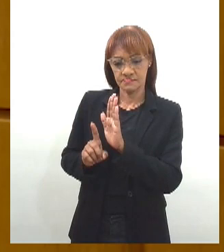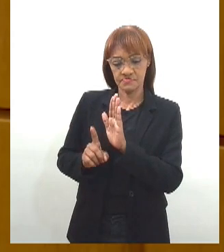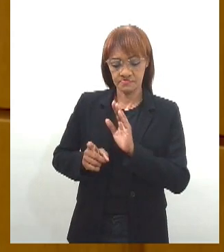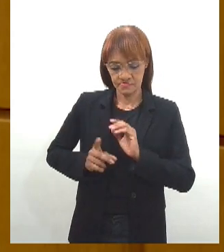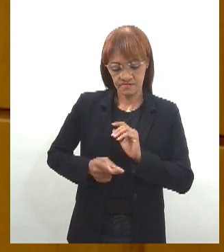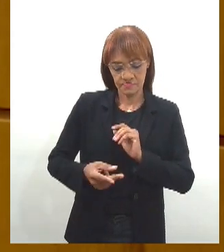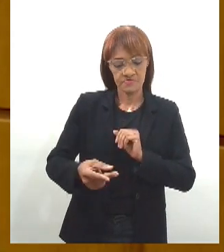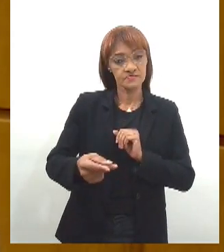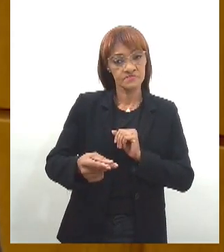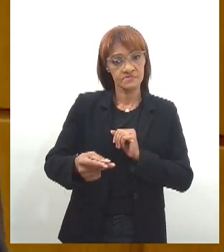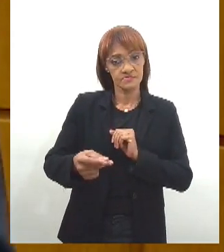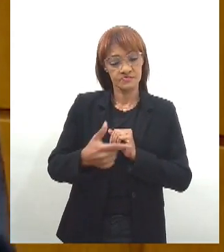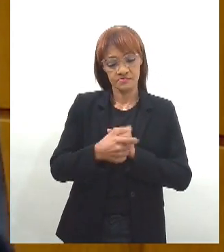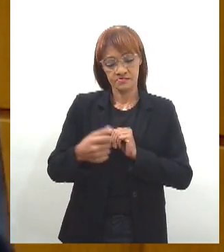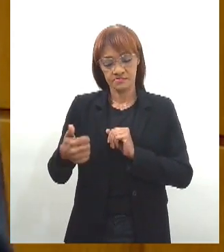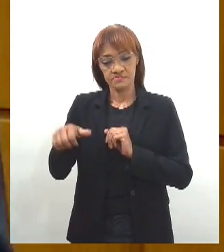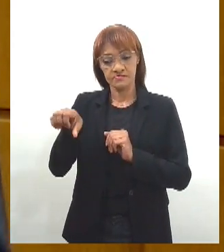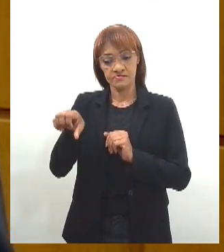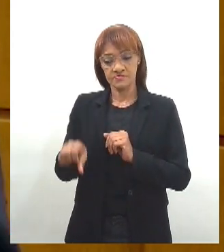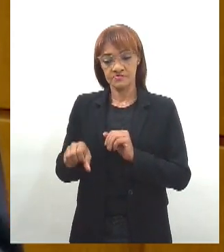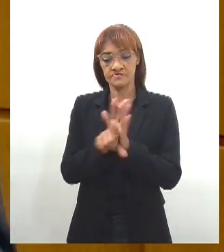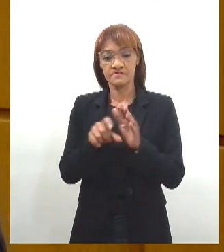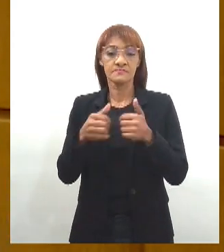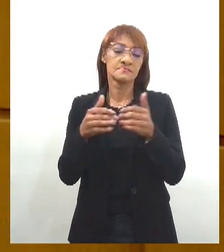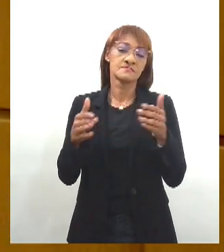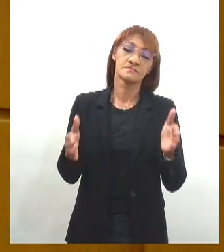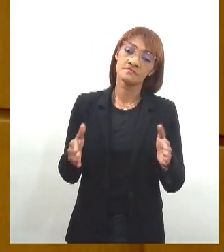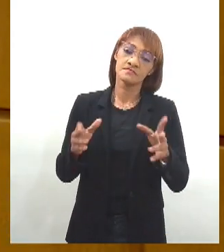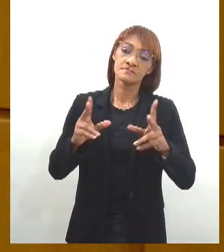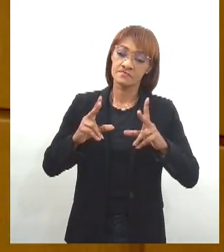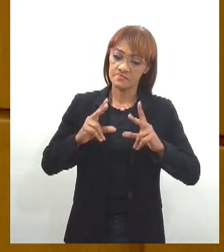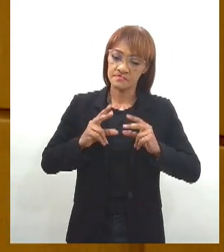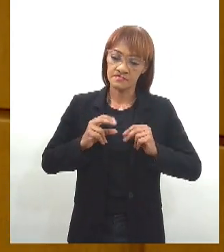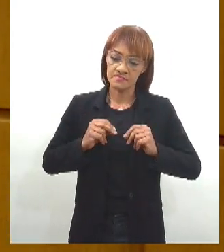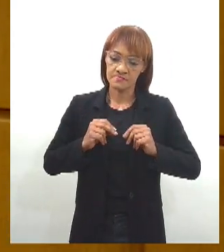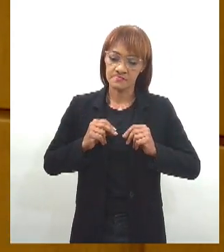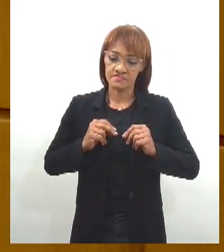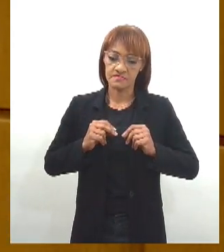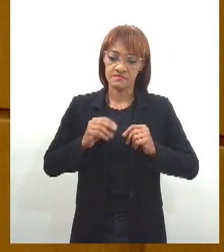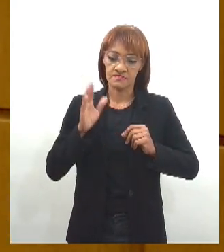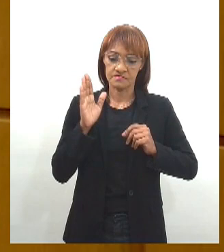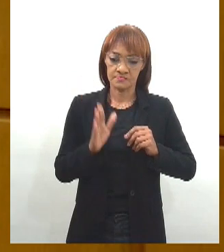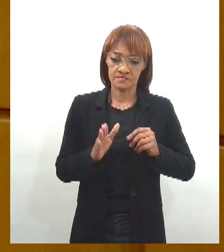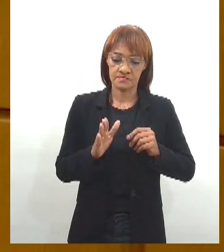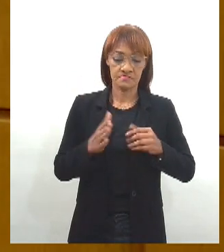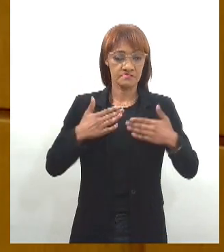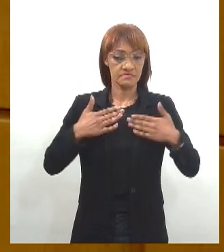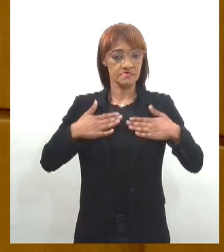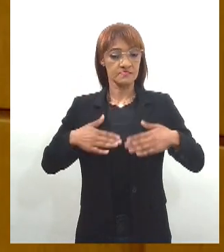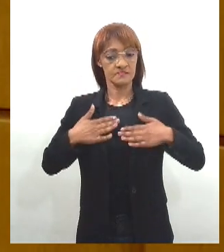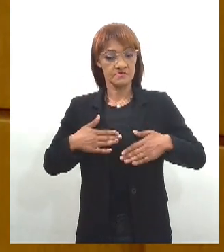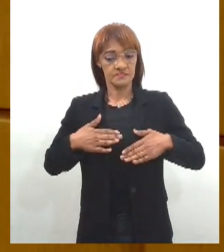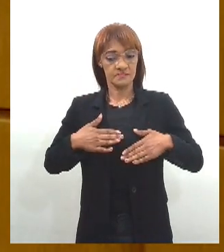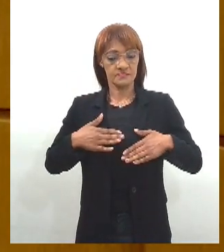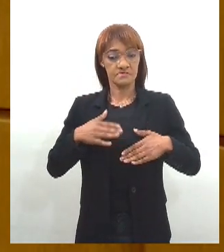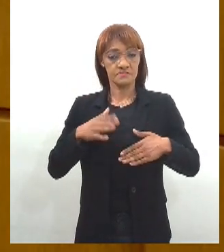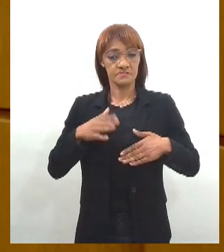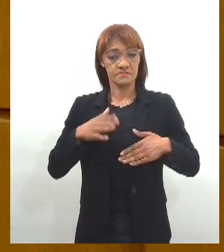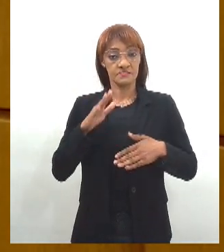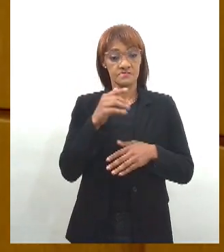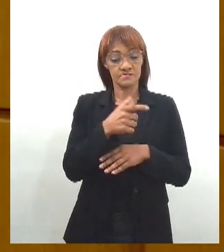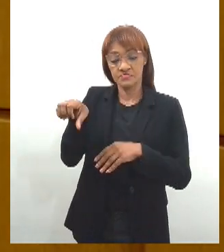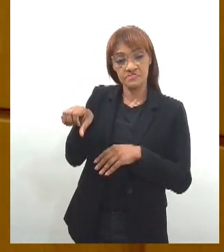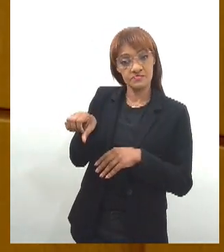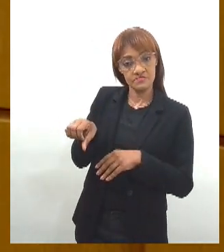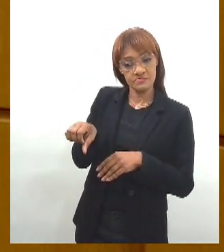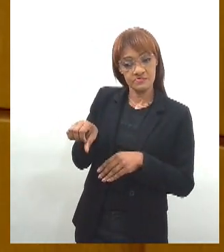2019, quando a lei foi publicada, recebeu esse benefício tranquilamente. Depois de 2019, como o Estado